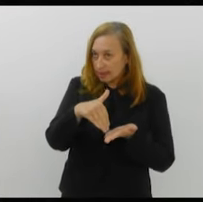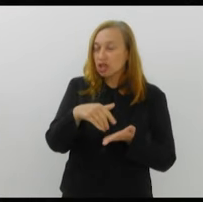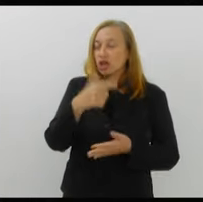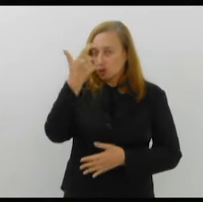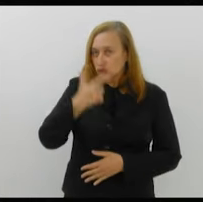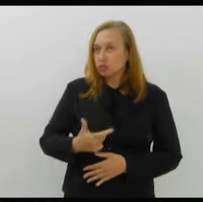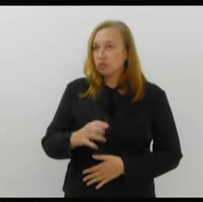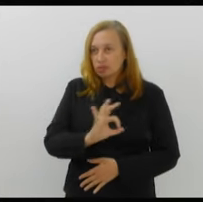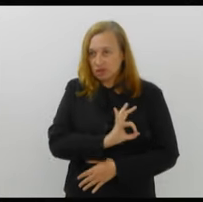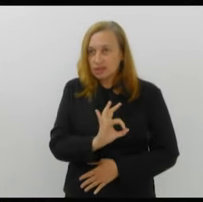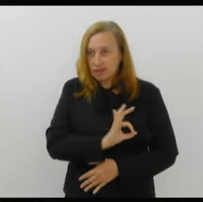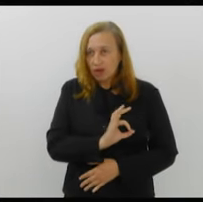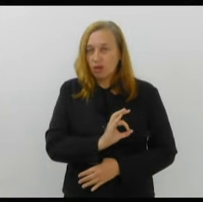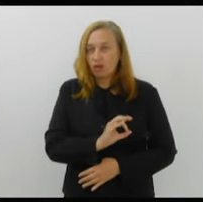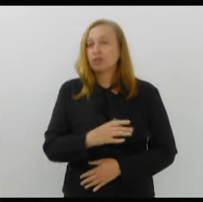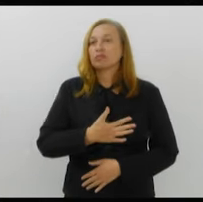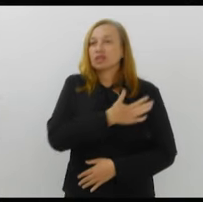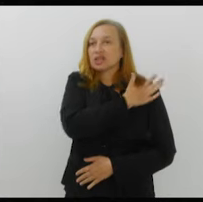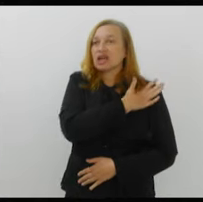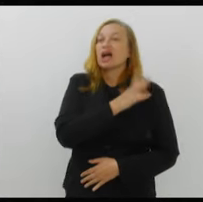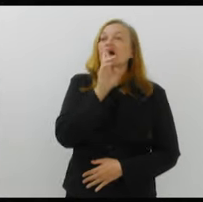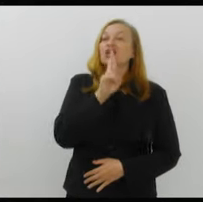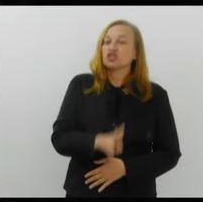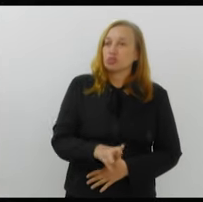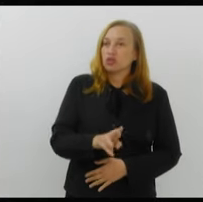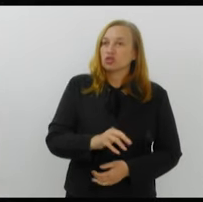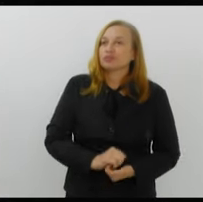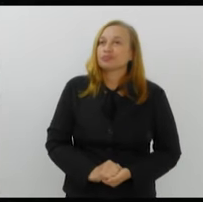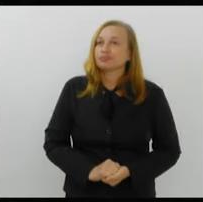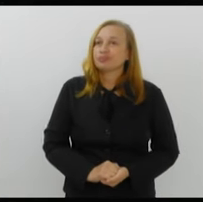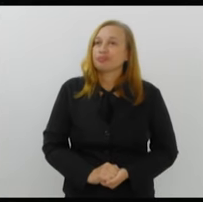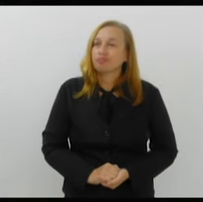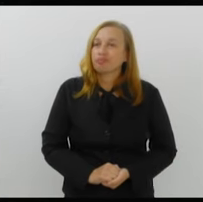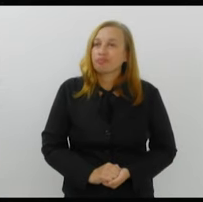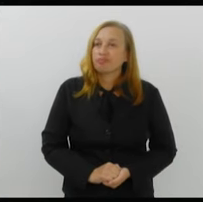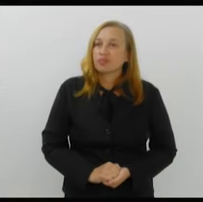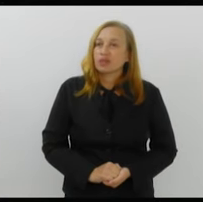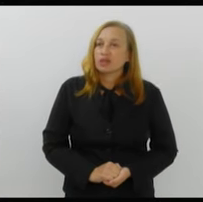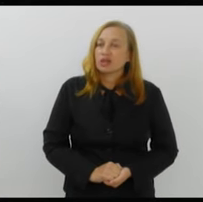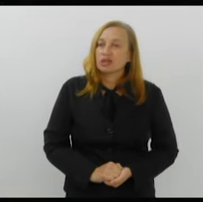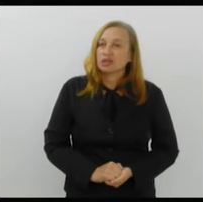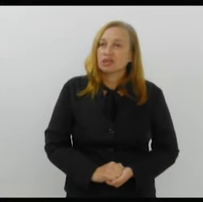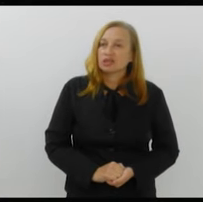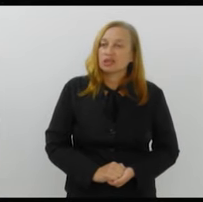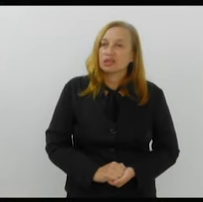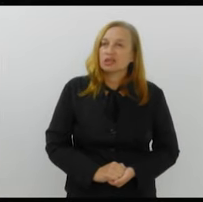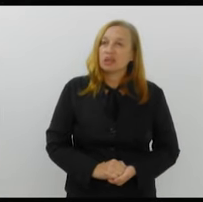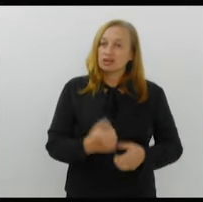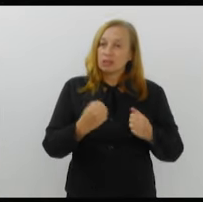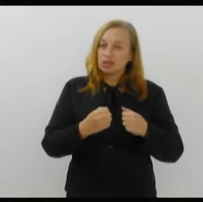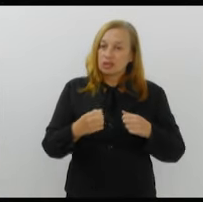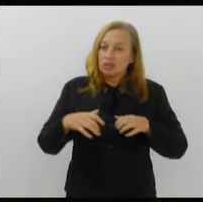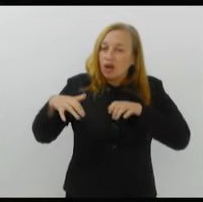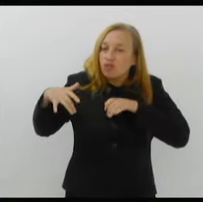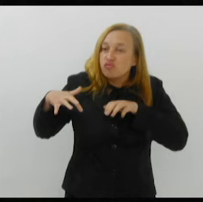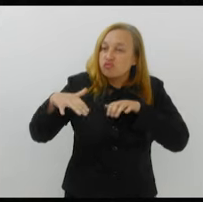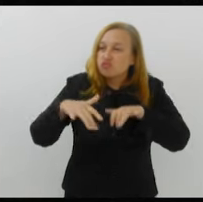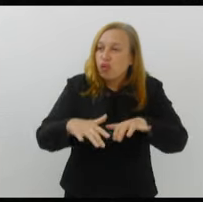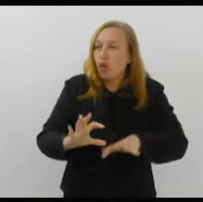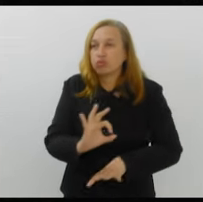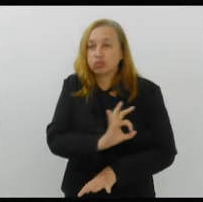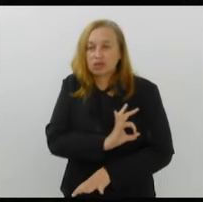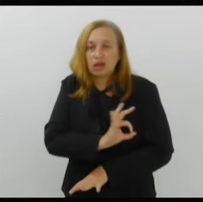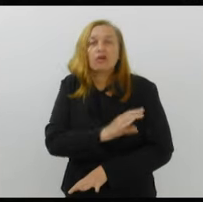policial militar, a resposta tem que ser dada. Tinha que se ocupar aquele espaço, senhor presidente. Nós policiais sabemos